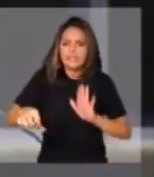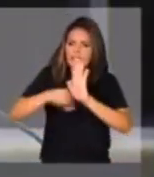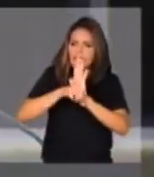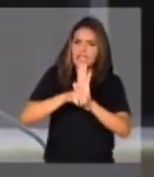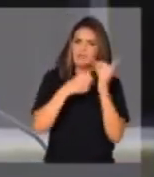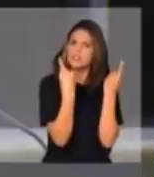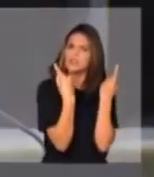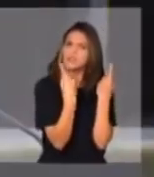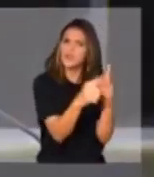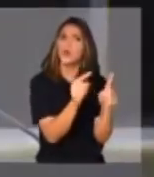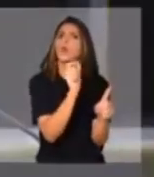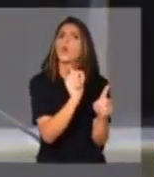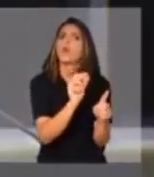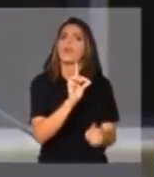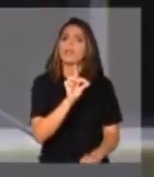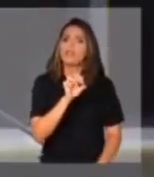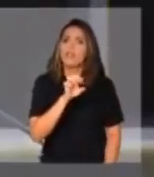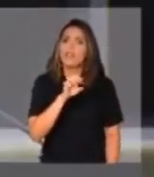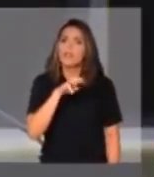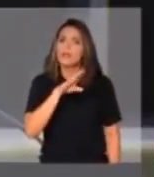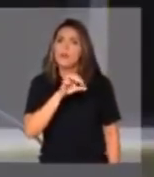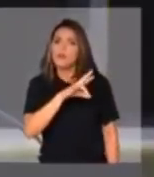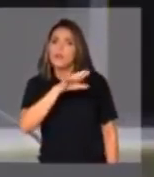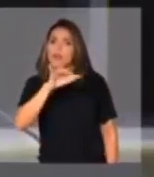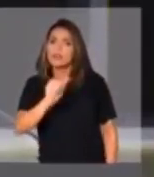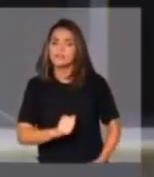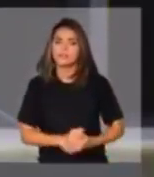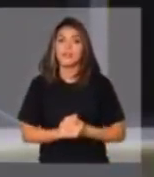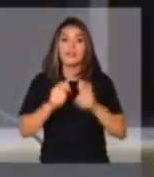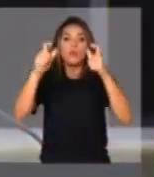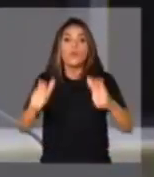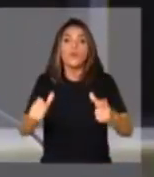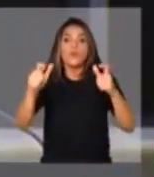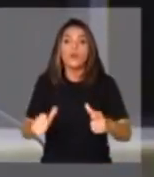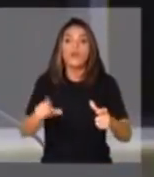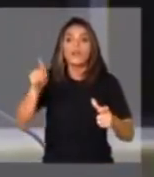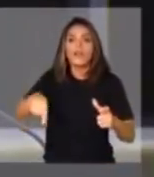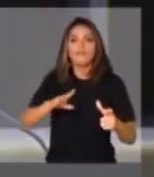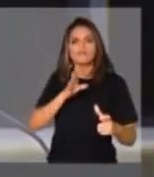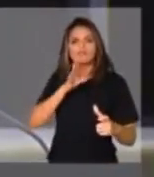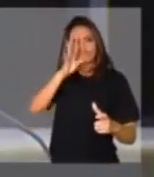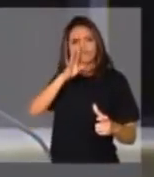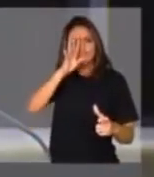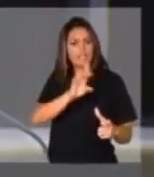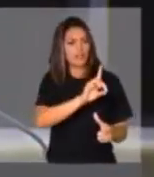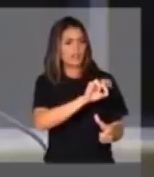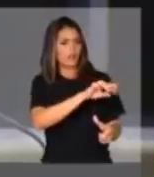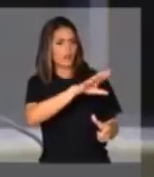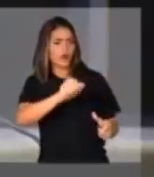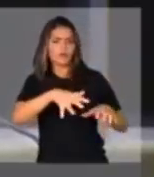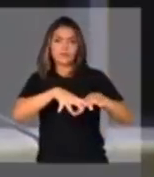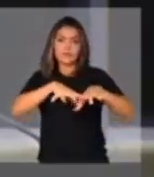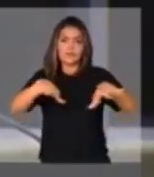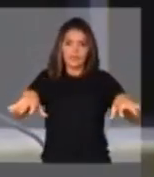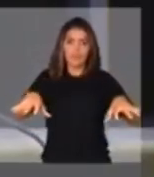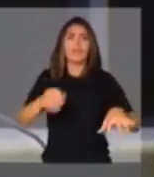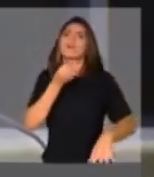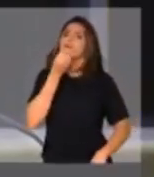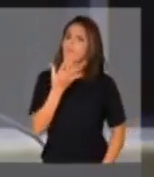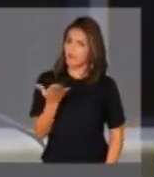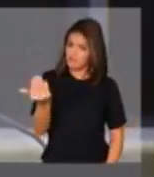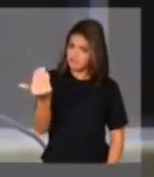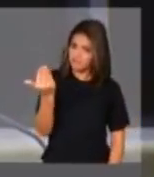contra a democracia e de um lugar onde se separa barbárie da democracia. É disso que a gente está falando. É bom que